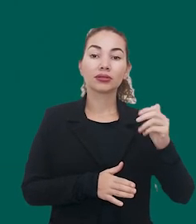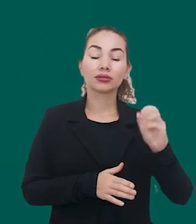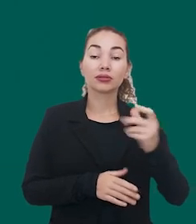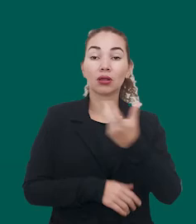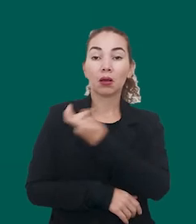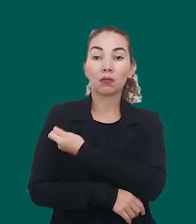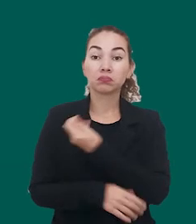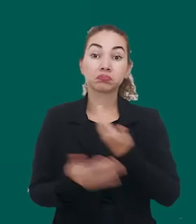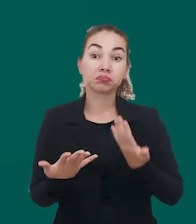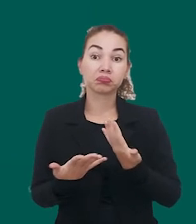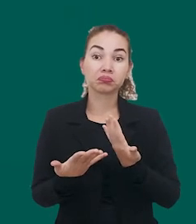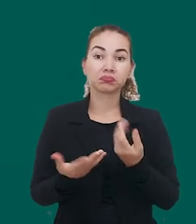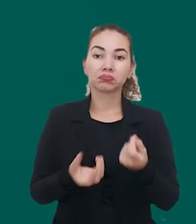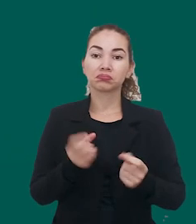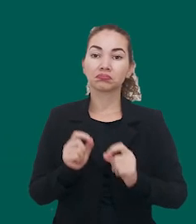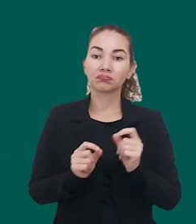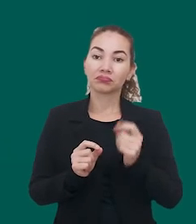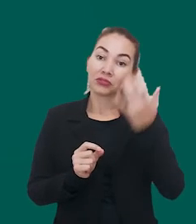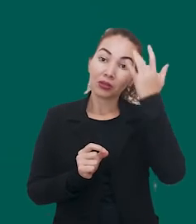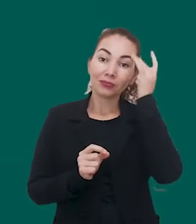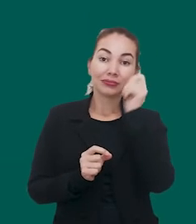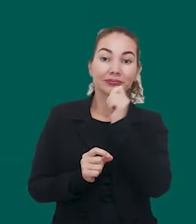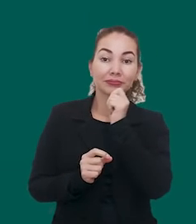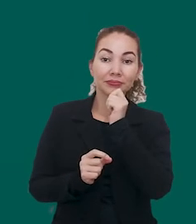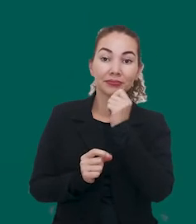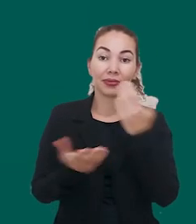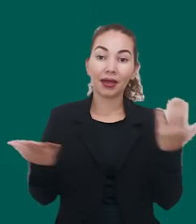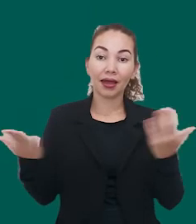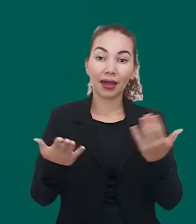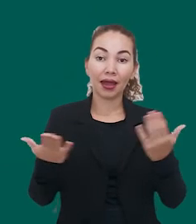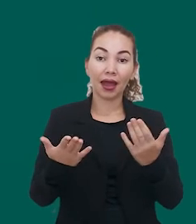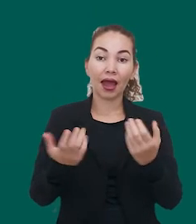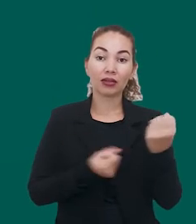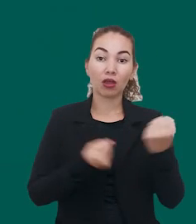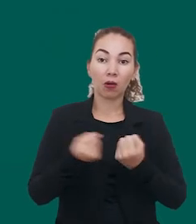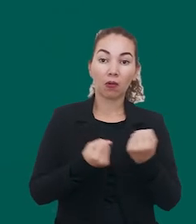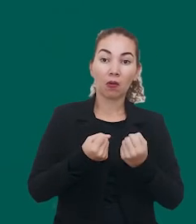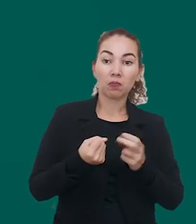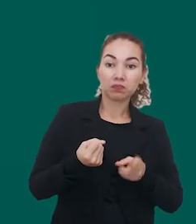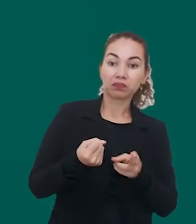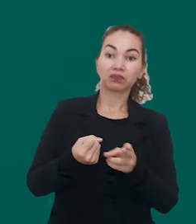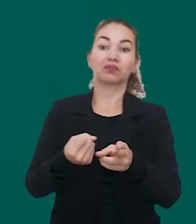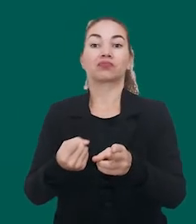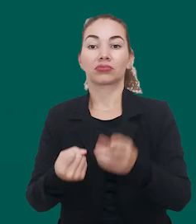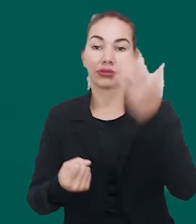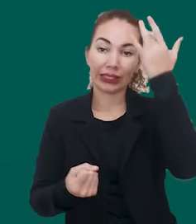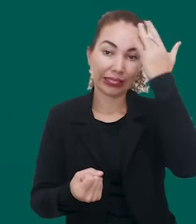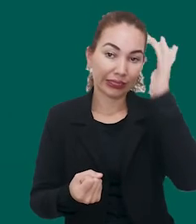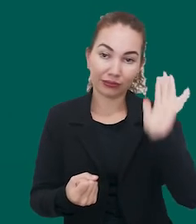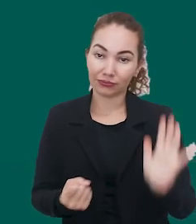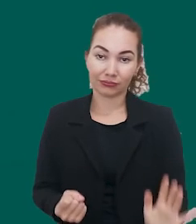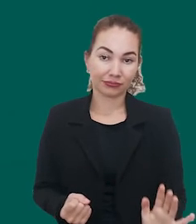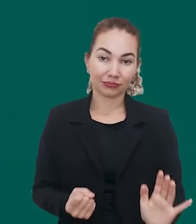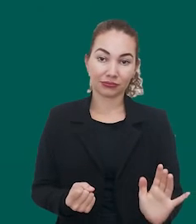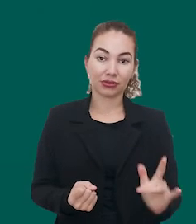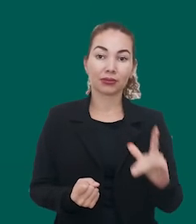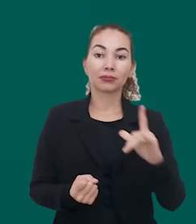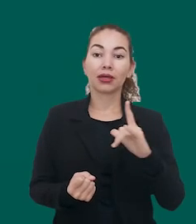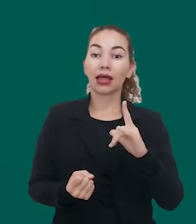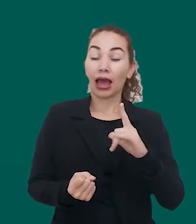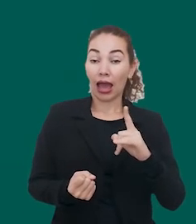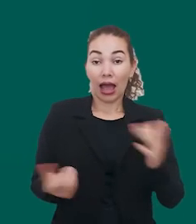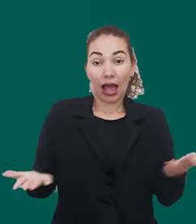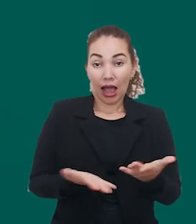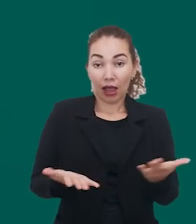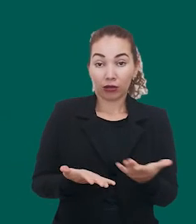viu? Isso, infelizmente, de novo, é aquela coisa de estar trocando a roda com o carro andando. A gente tem percebido que a imunização tem sido eficaz para